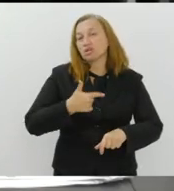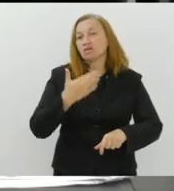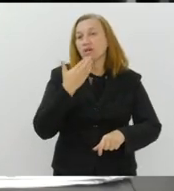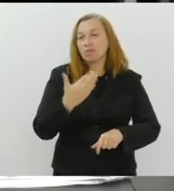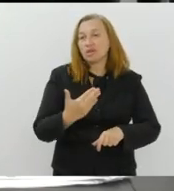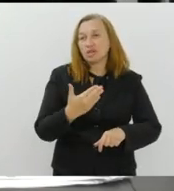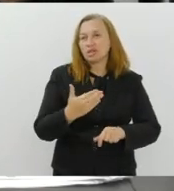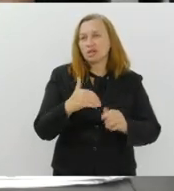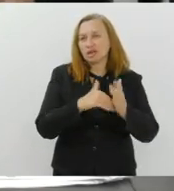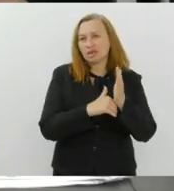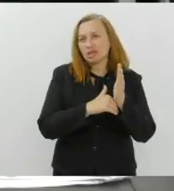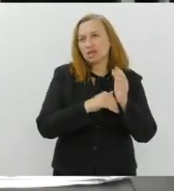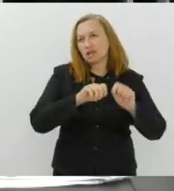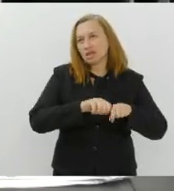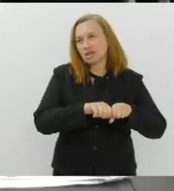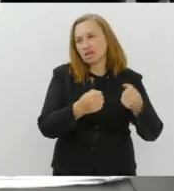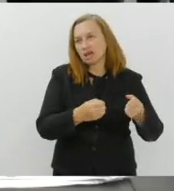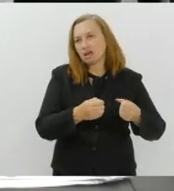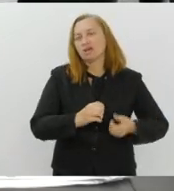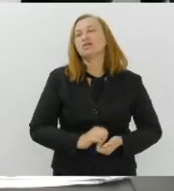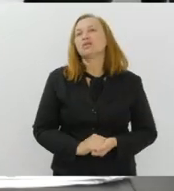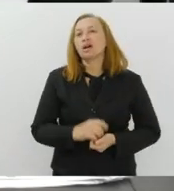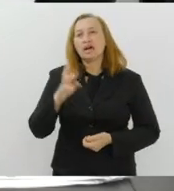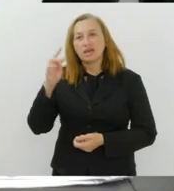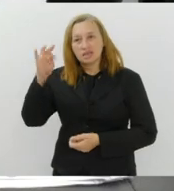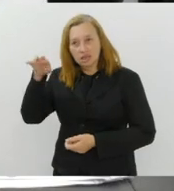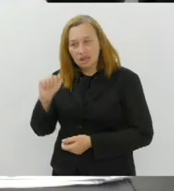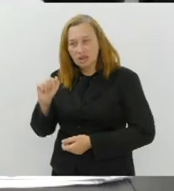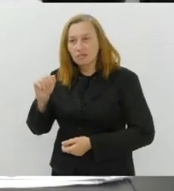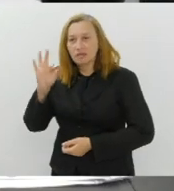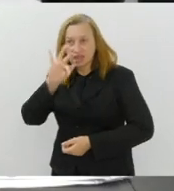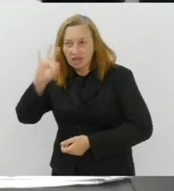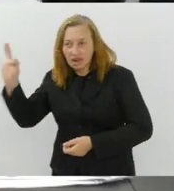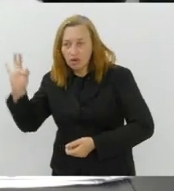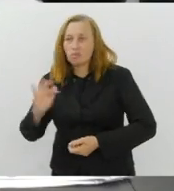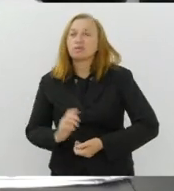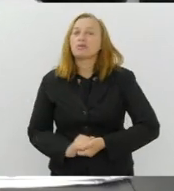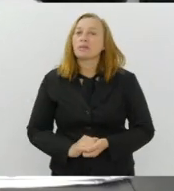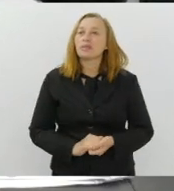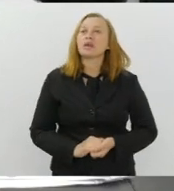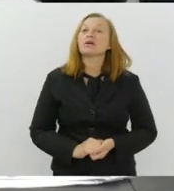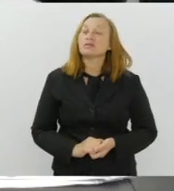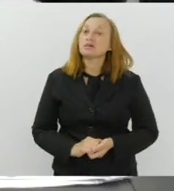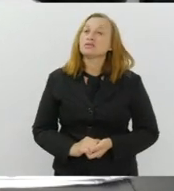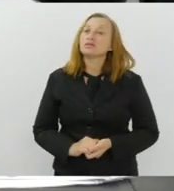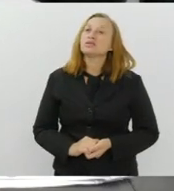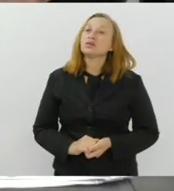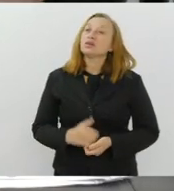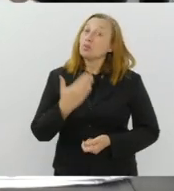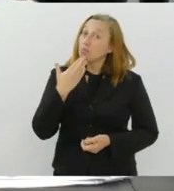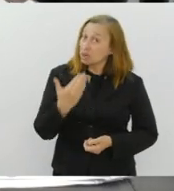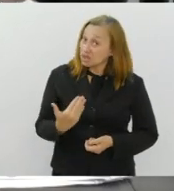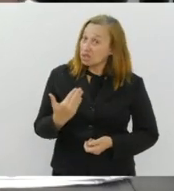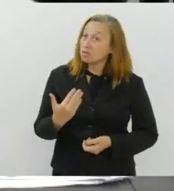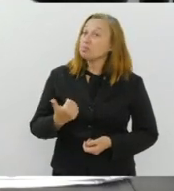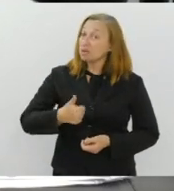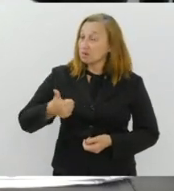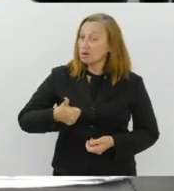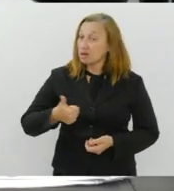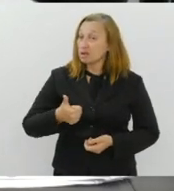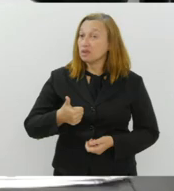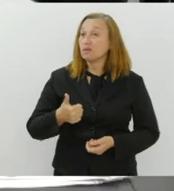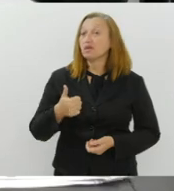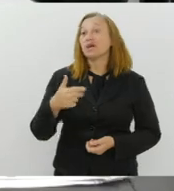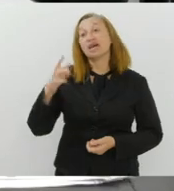solicitando a Receita Federal, o pedido à Receita Federal, porque tem isso também. A gente tem que fazer o pedido, não é? À